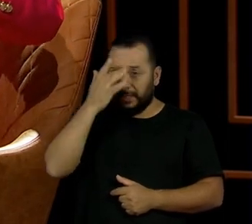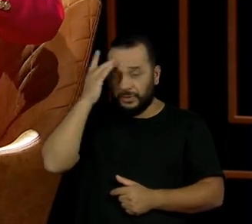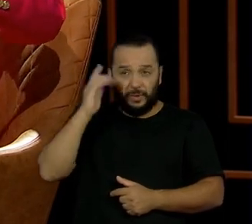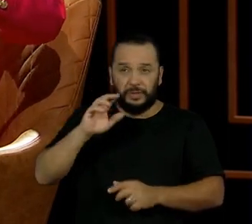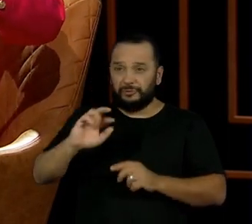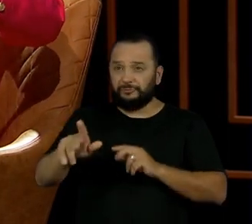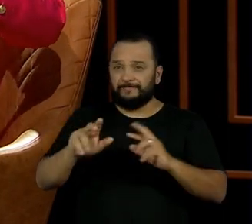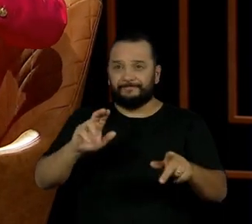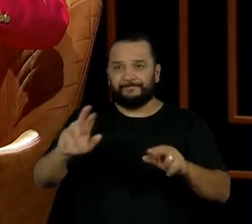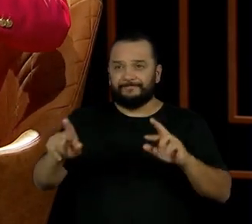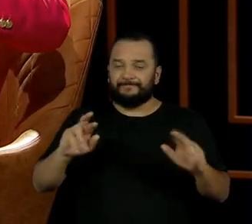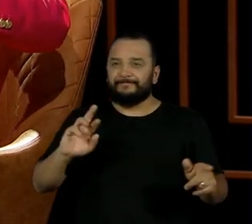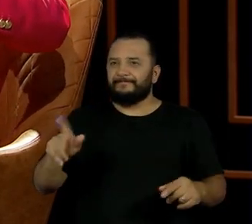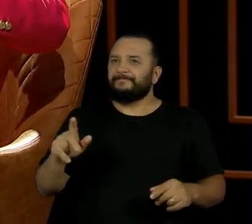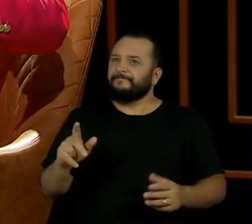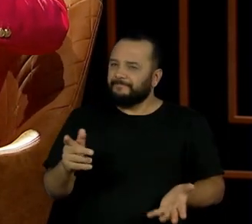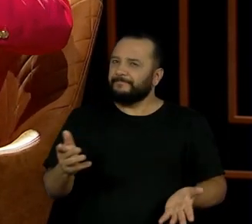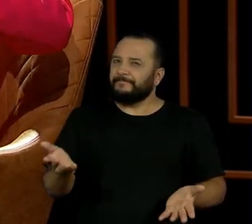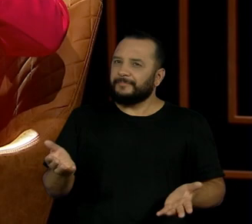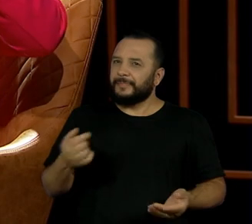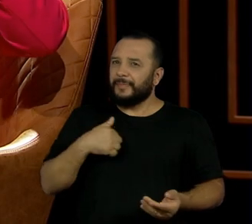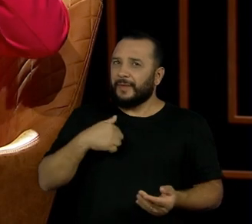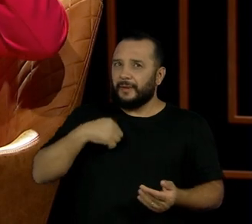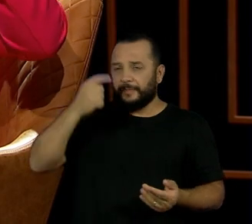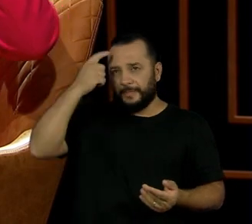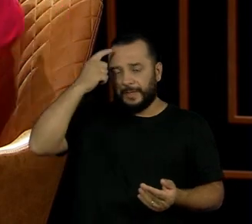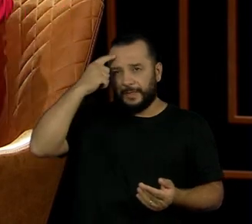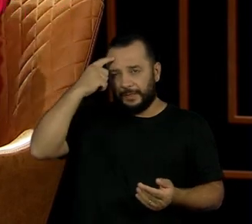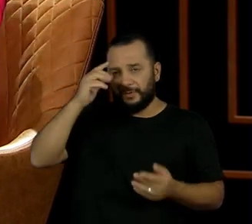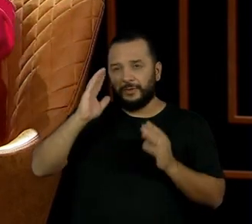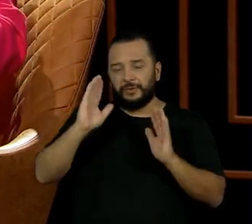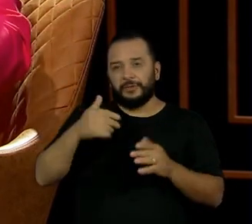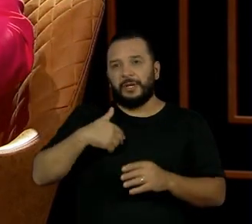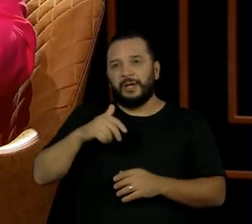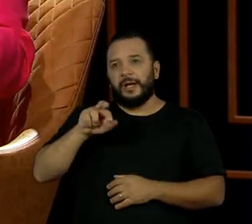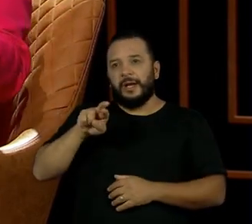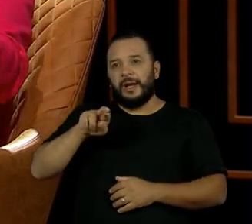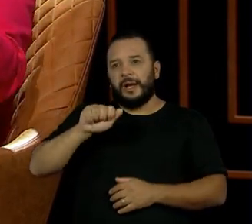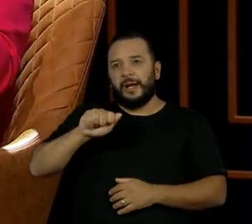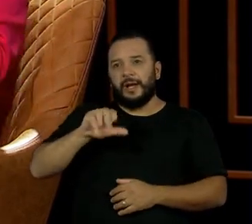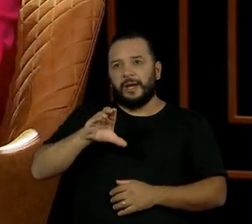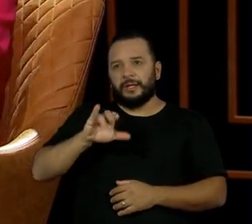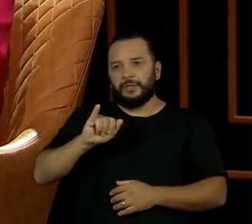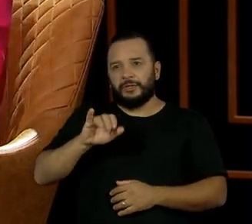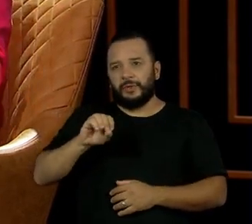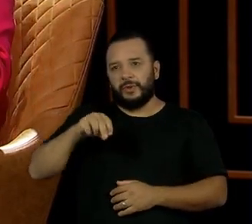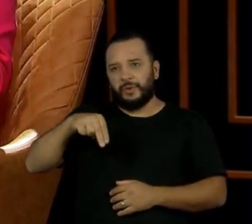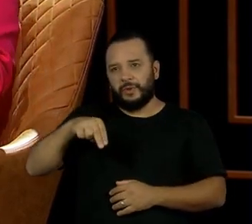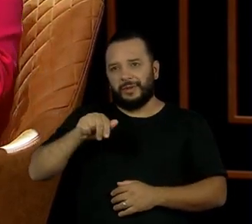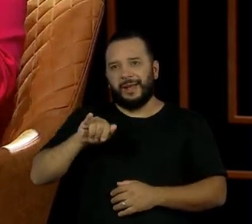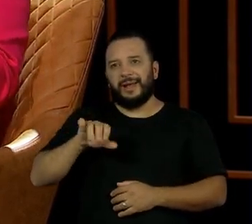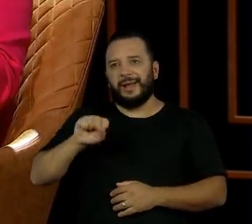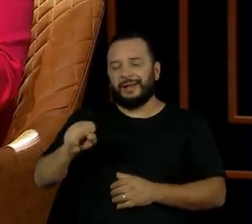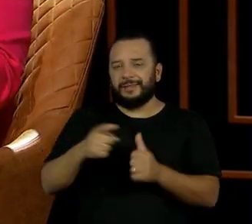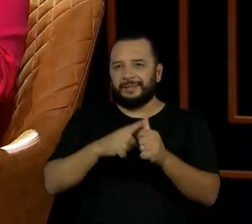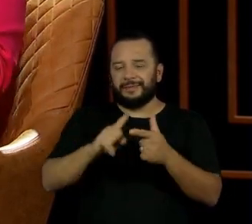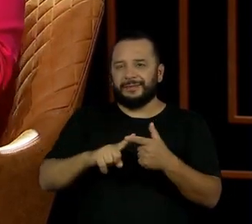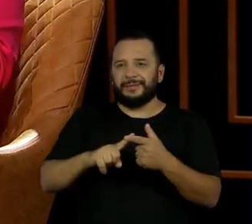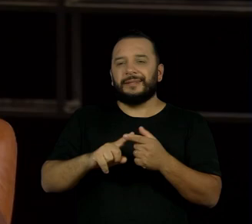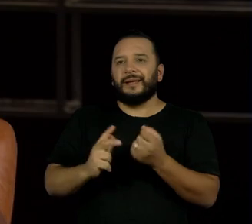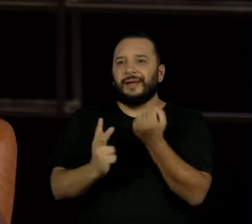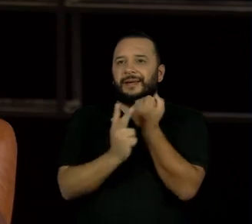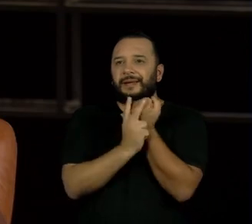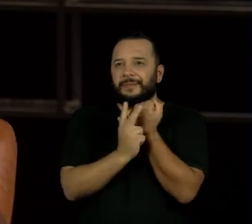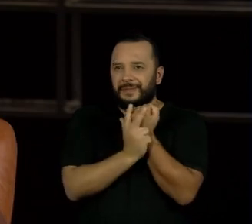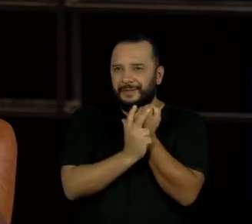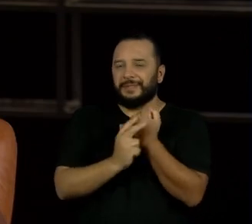e aí eu penso em Racionais Aí pensa Emicida e aí tenho essa história com Seu Jorge que é meu